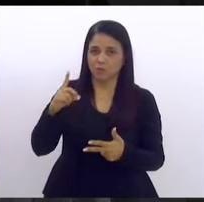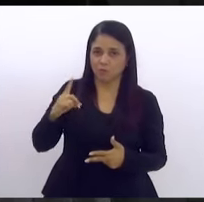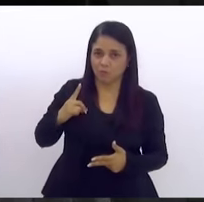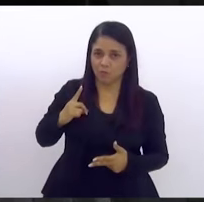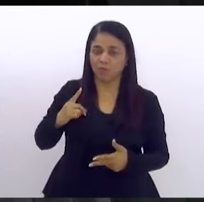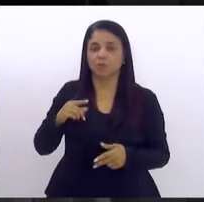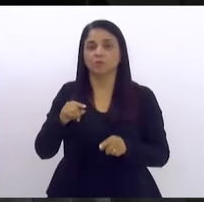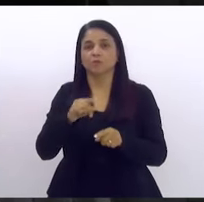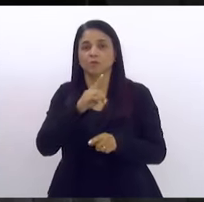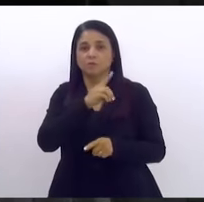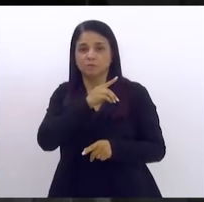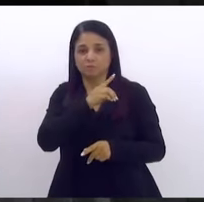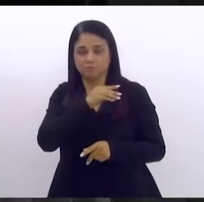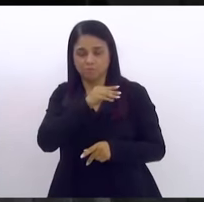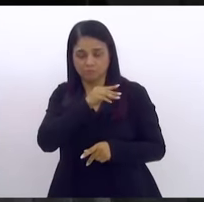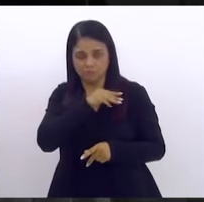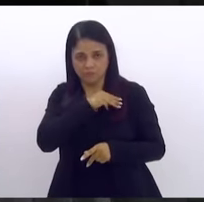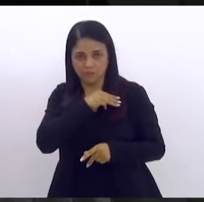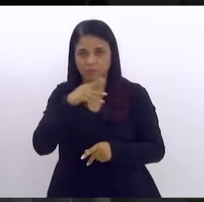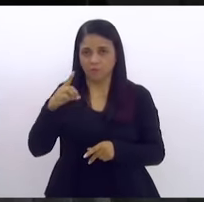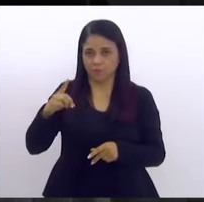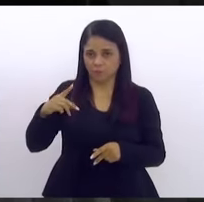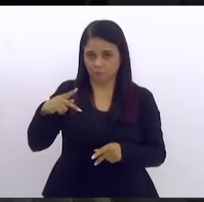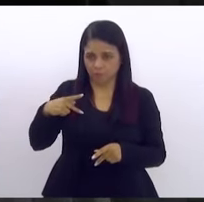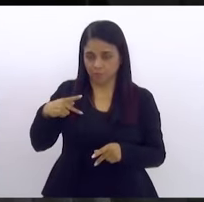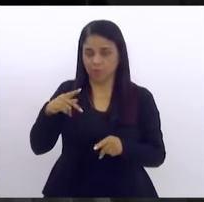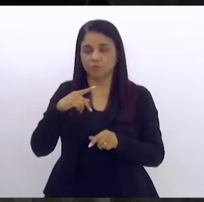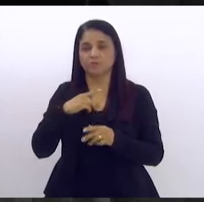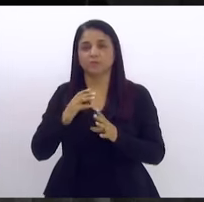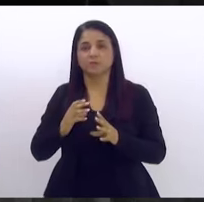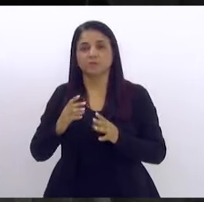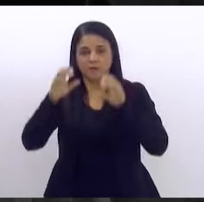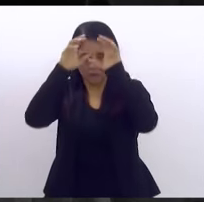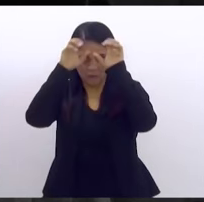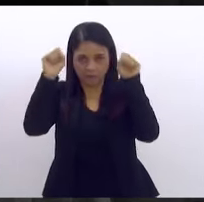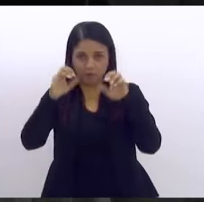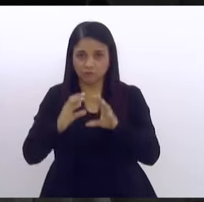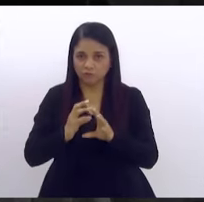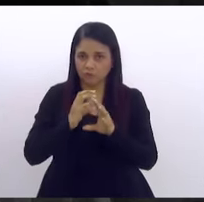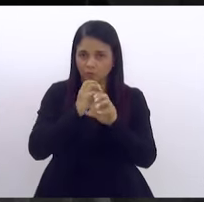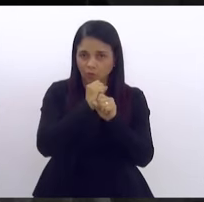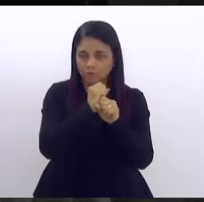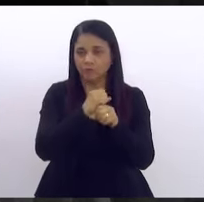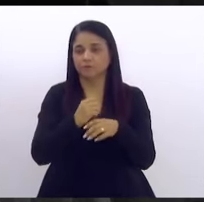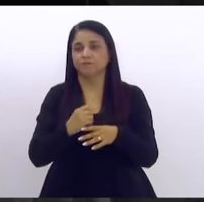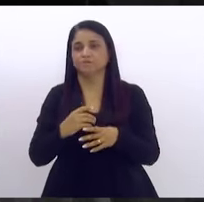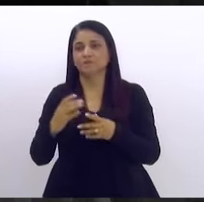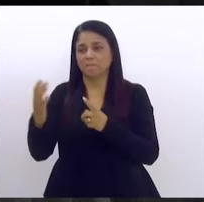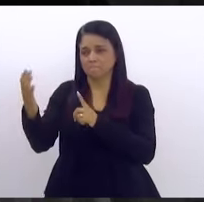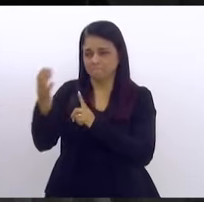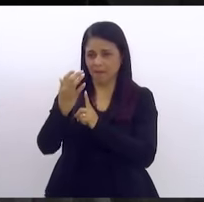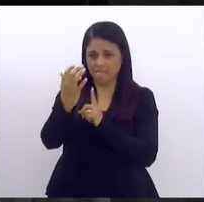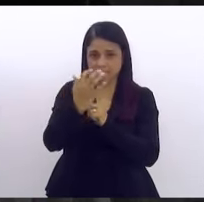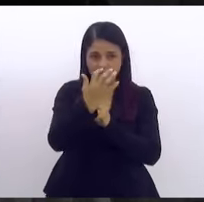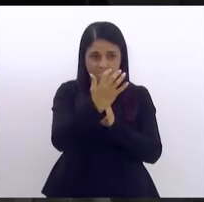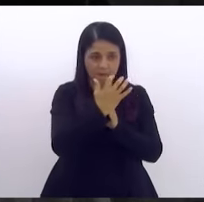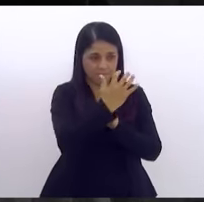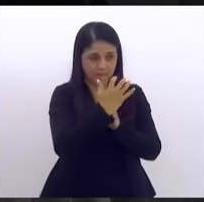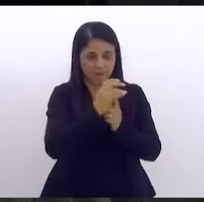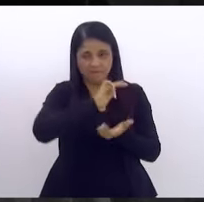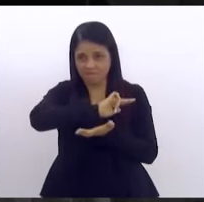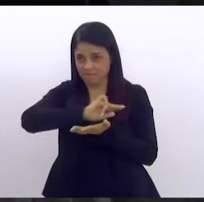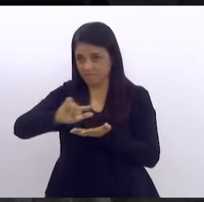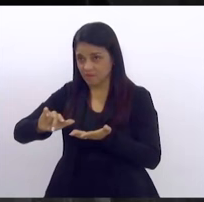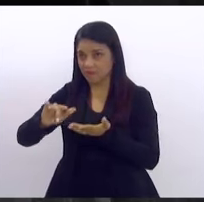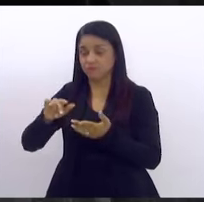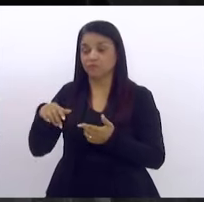Poder Judiciário, é o Tribunal de Contas, enfim, uma série de pressões. E pela primeira vez na